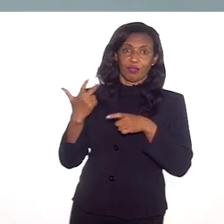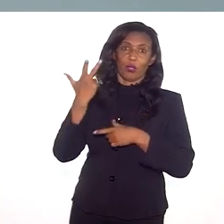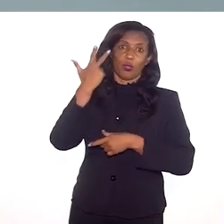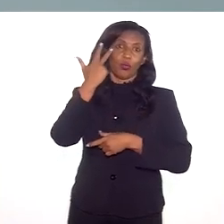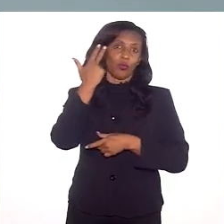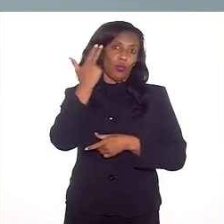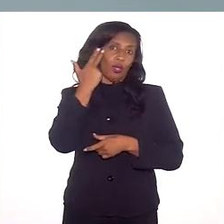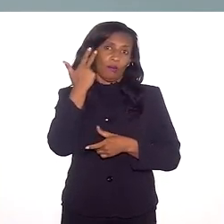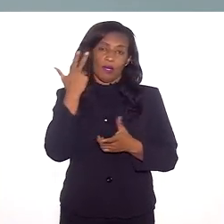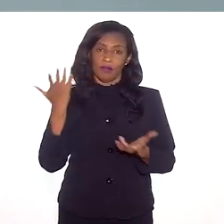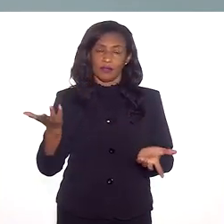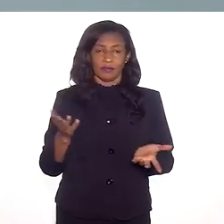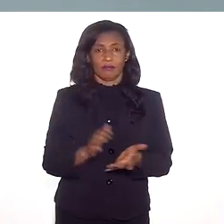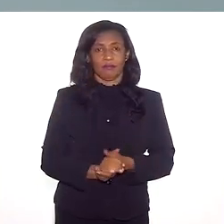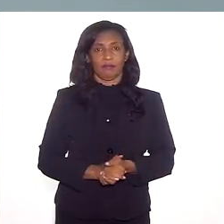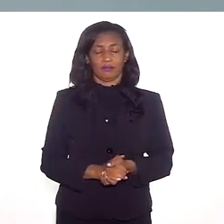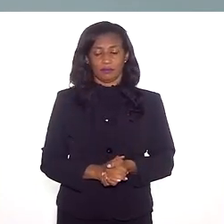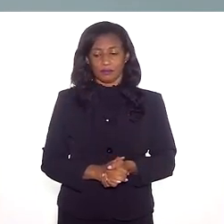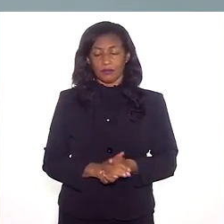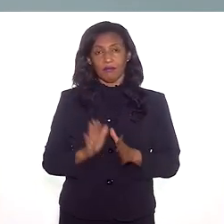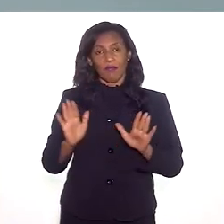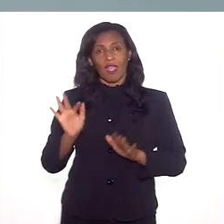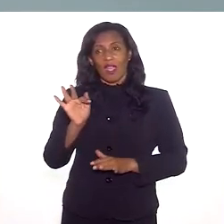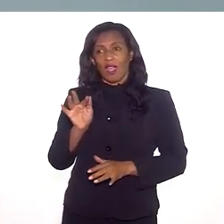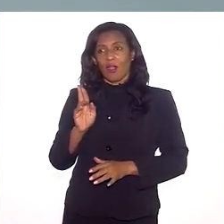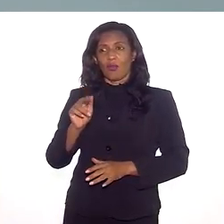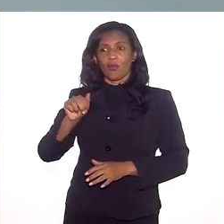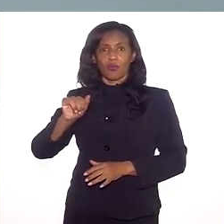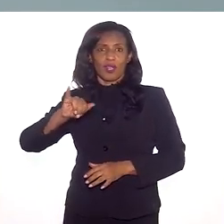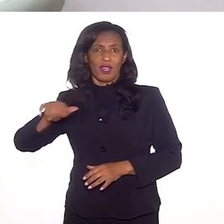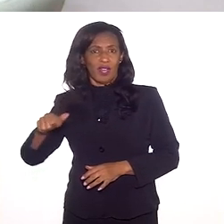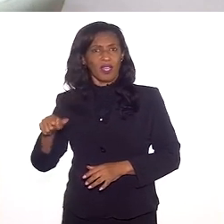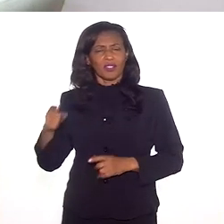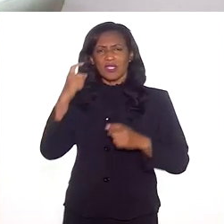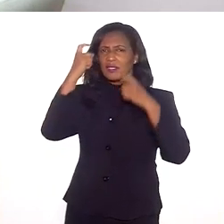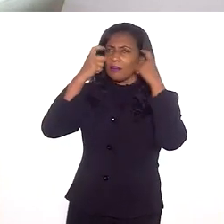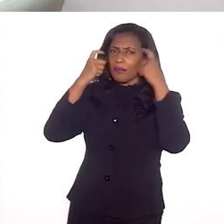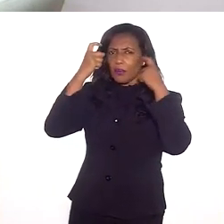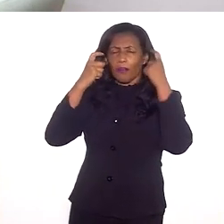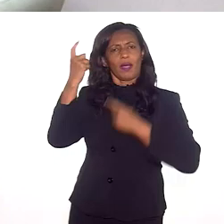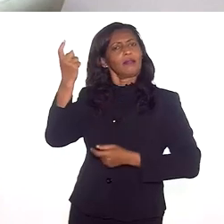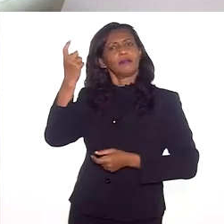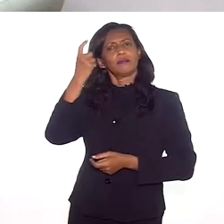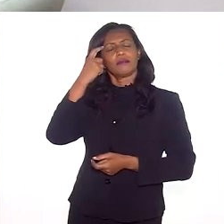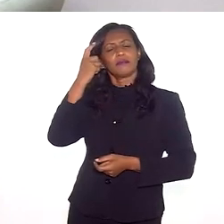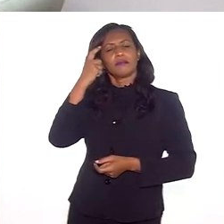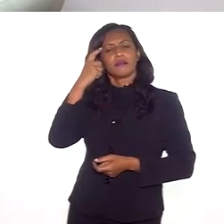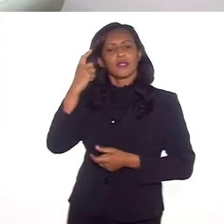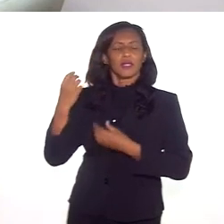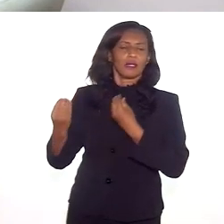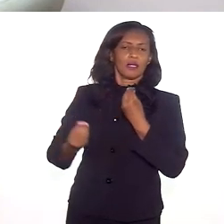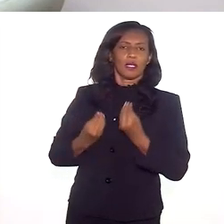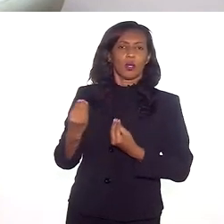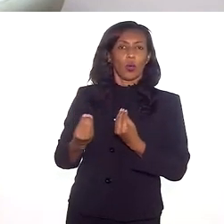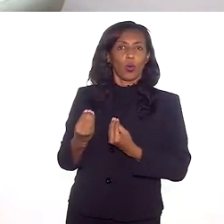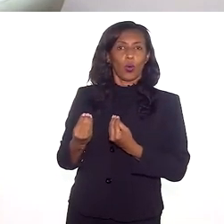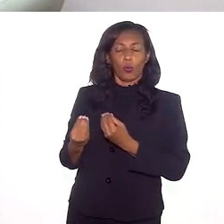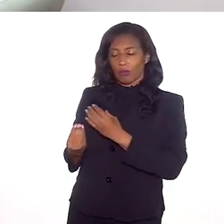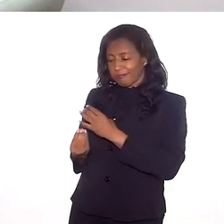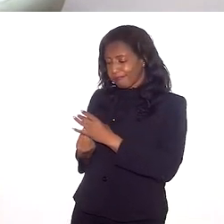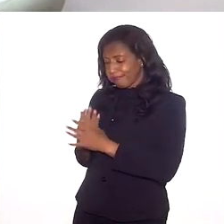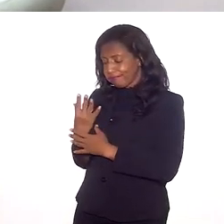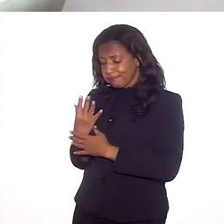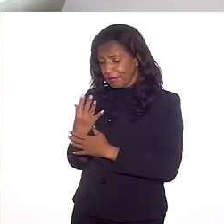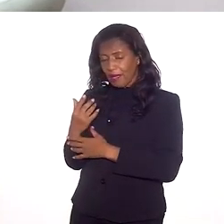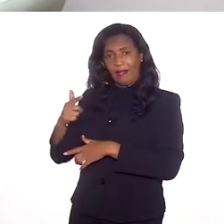normal. Mas eu acho que a FUNARG tem se preocupado e pensado em como